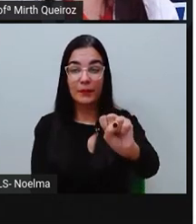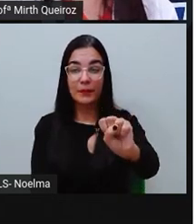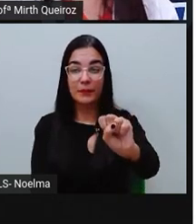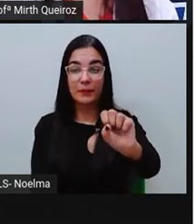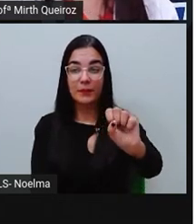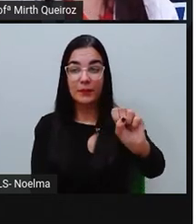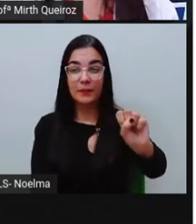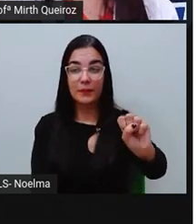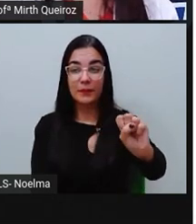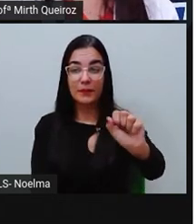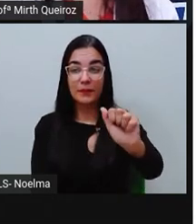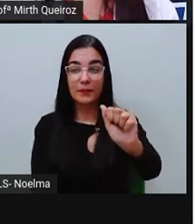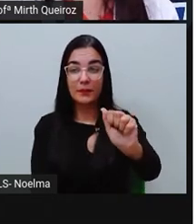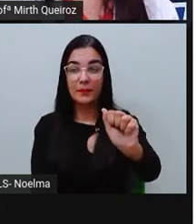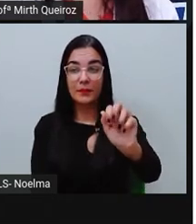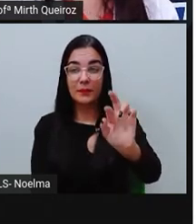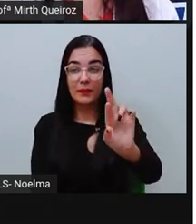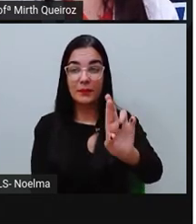Passarinho. Escrevam aí.